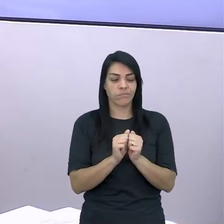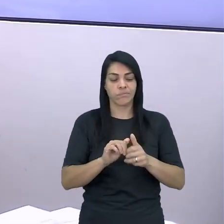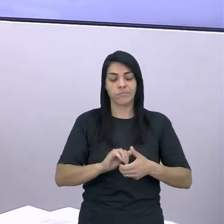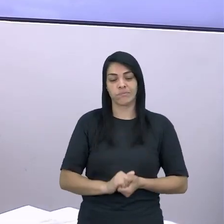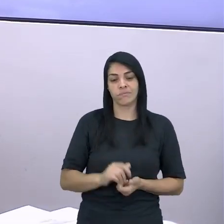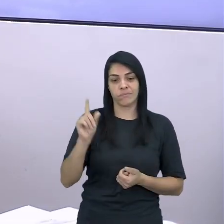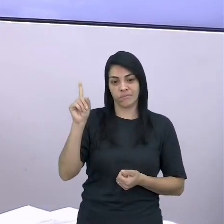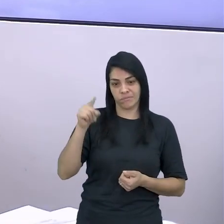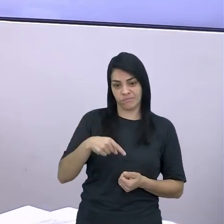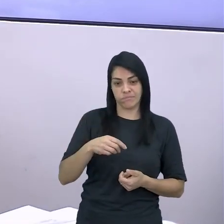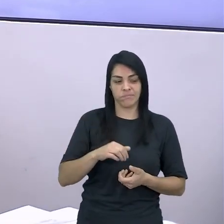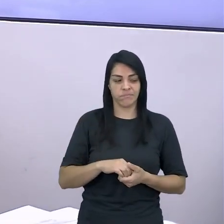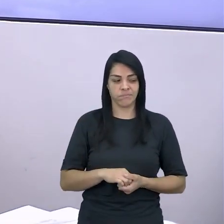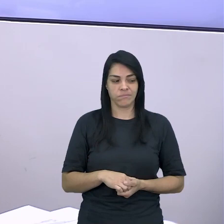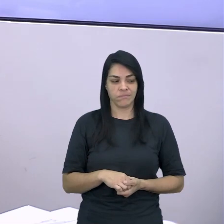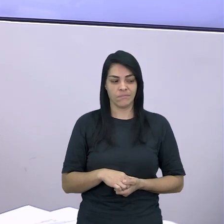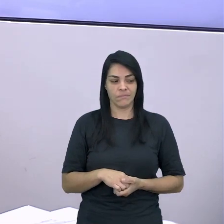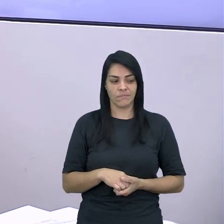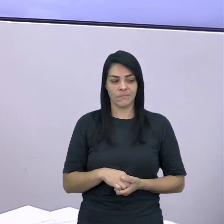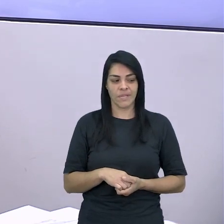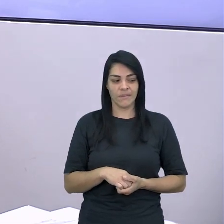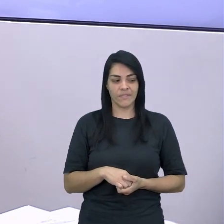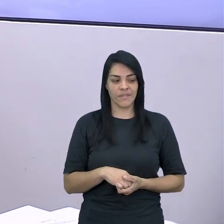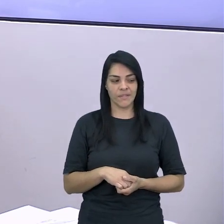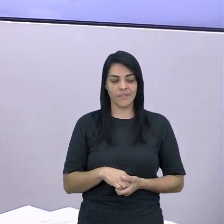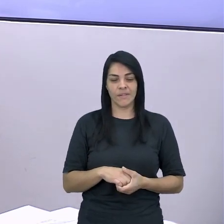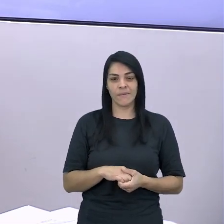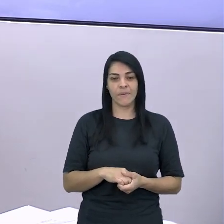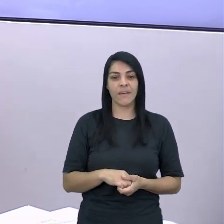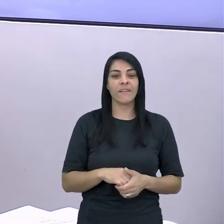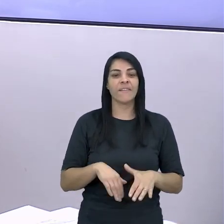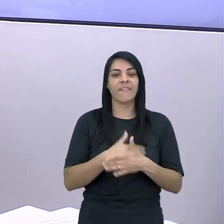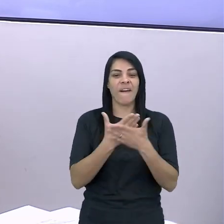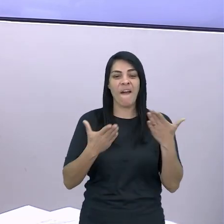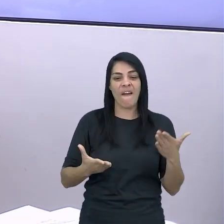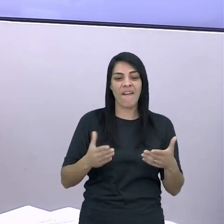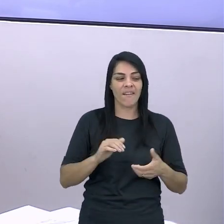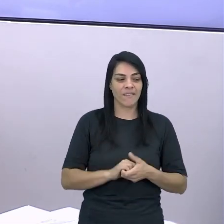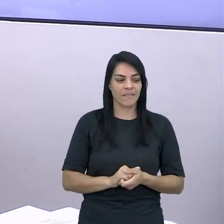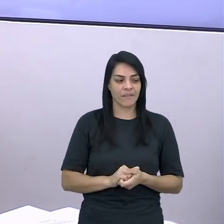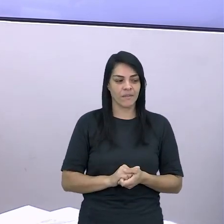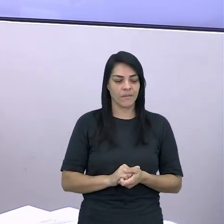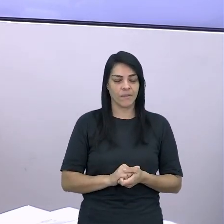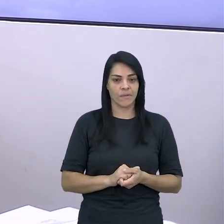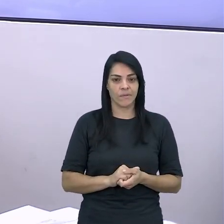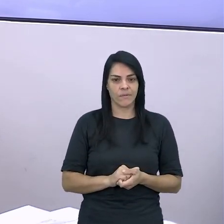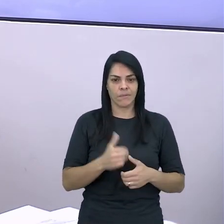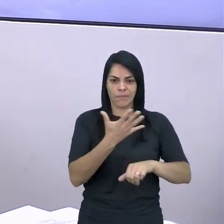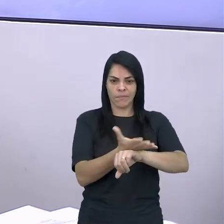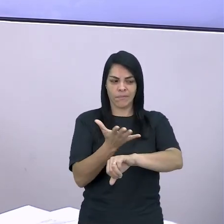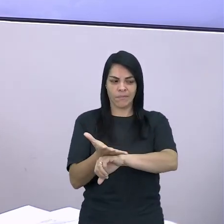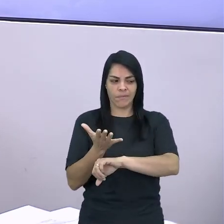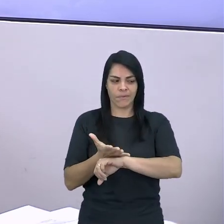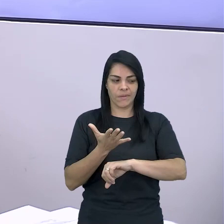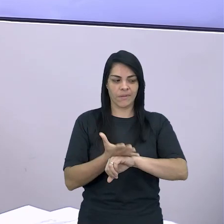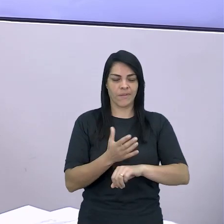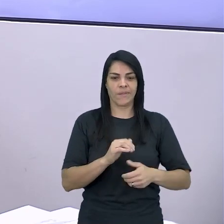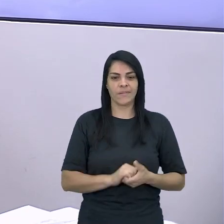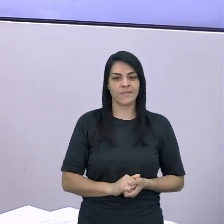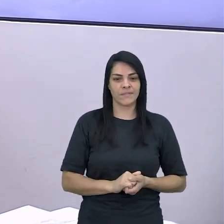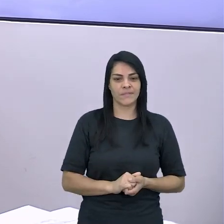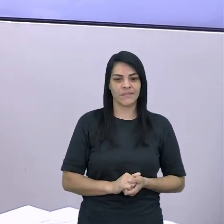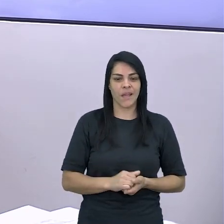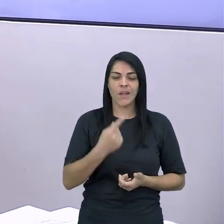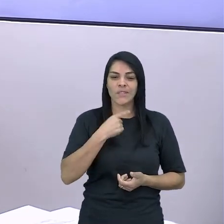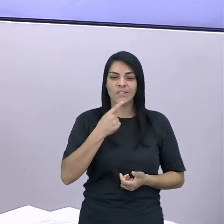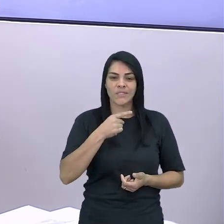né? A gente aglutina aí, né, toda a nossa experiência com os diversos componentes. E, gente, se tiver dúvida,